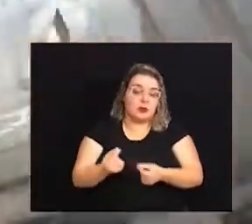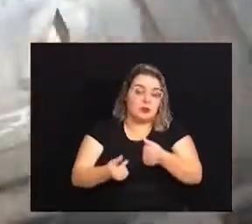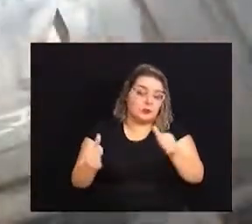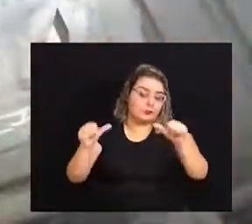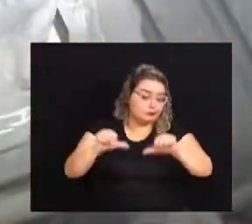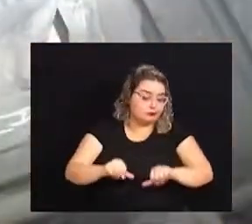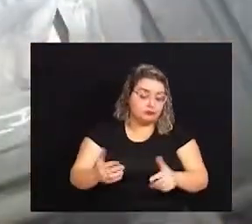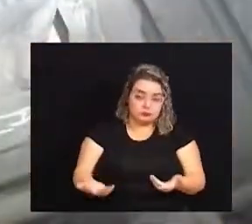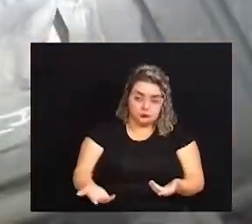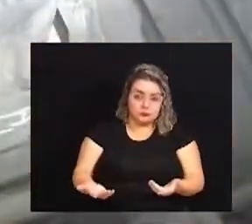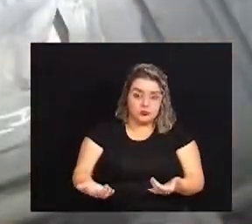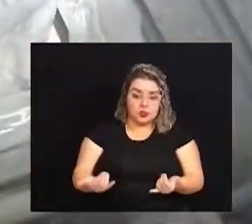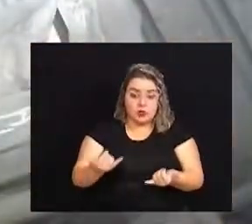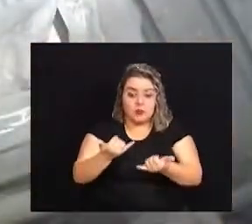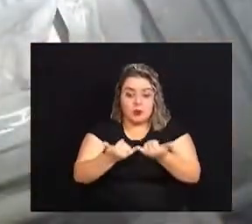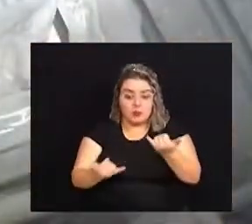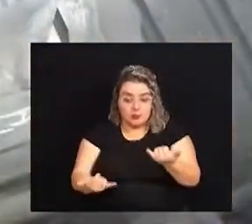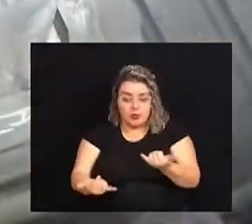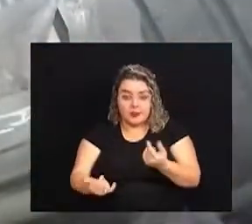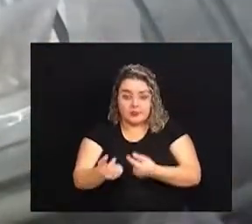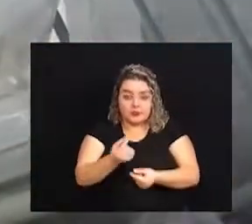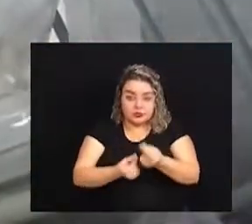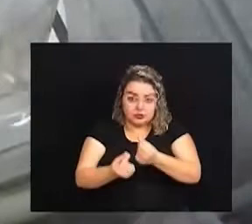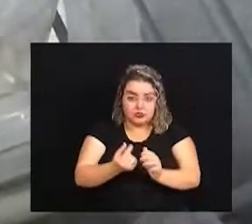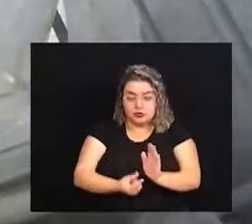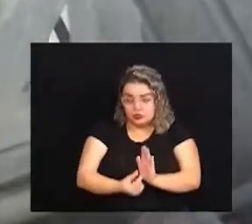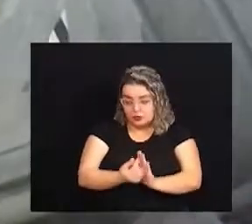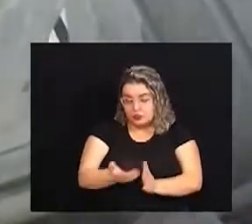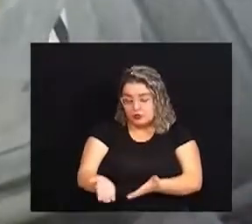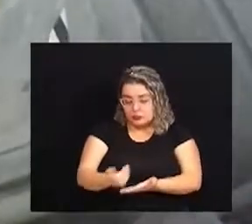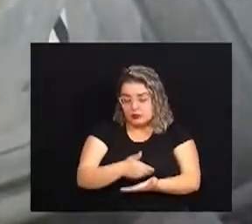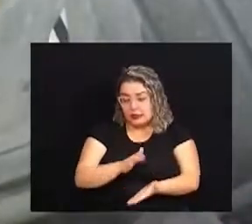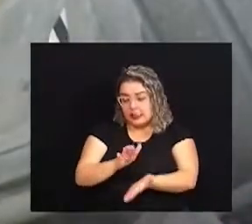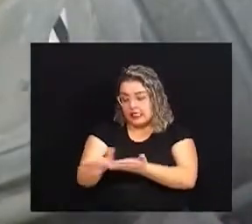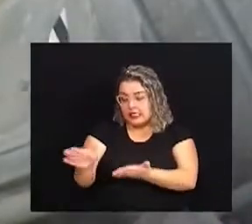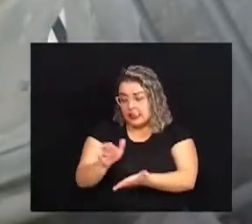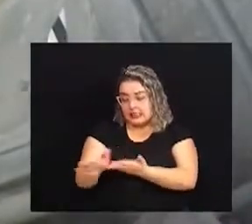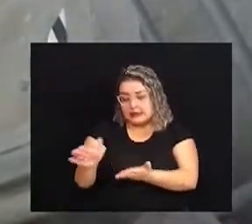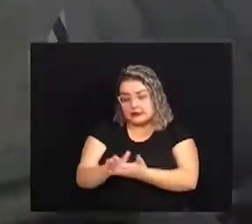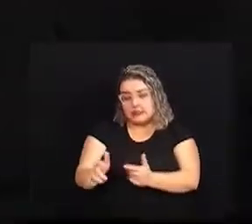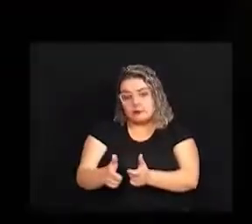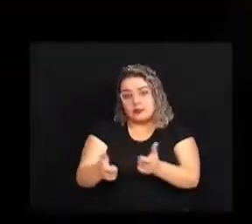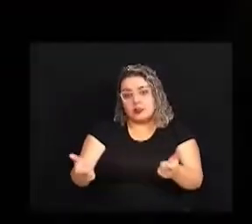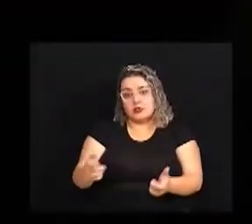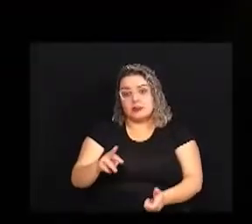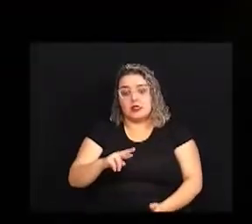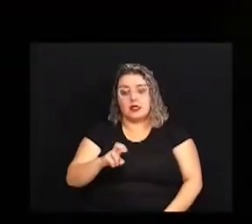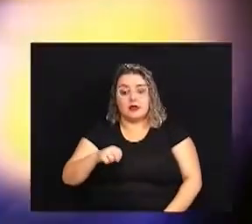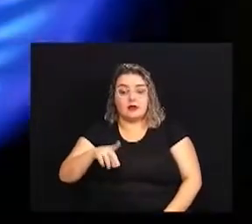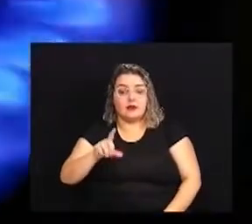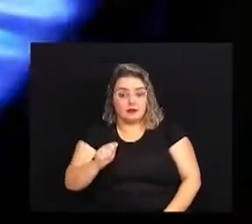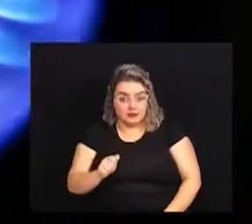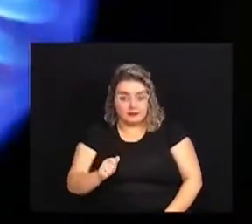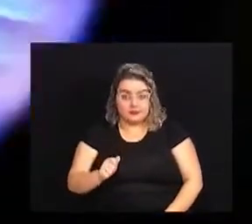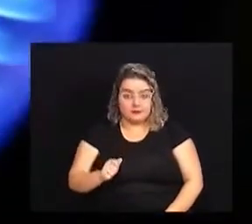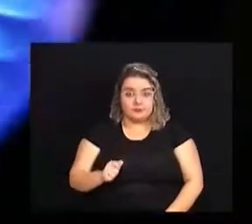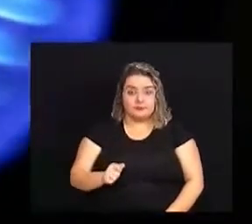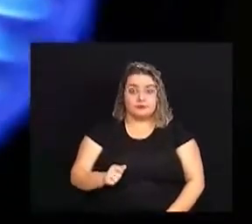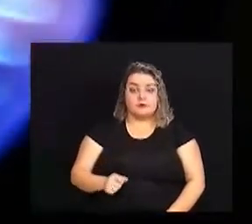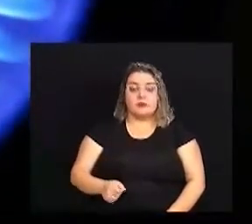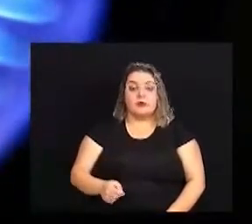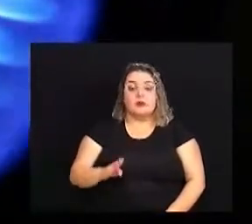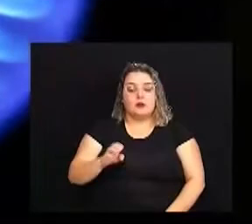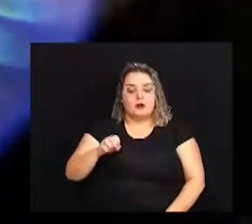em crise, logo, uma parte do seu orçamento, você vai gastar uma parte muito maior da renda com esses bens